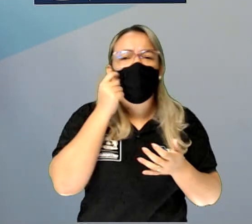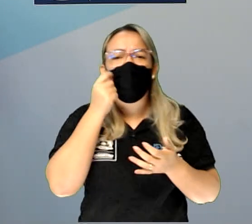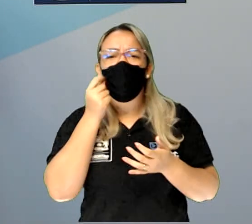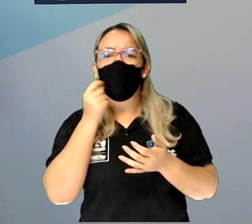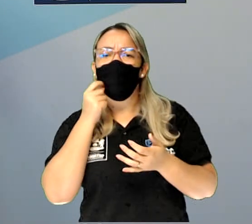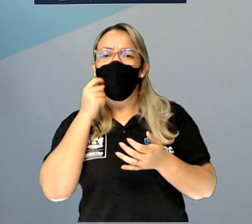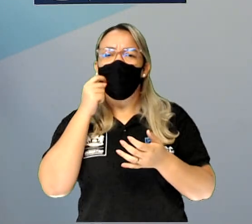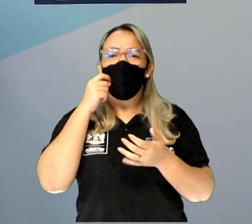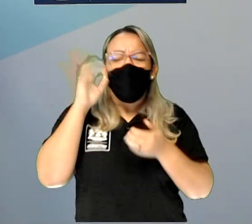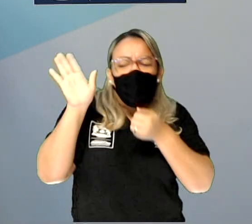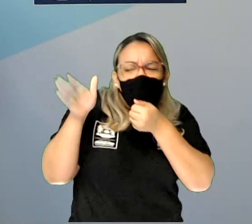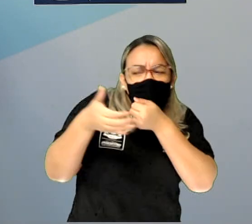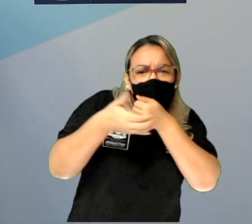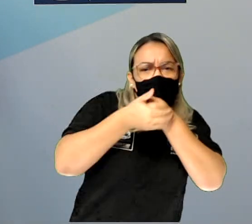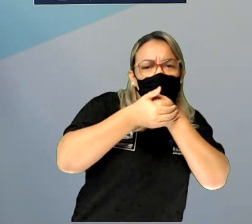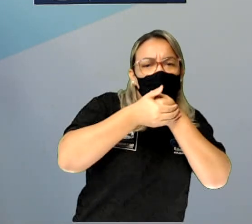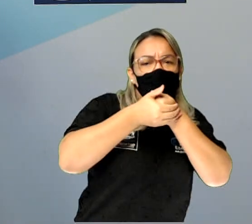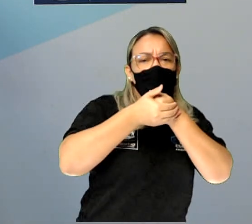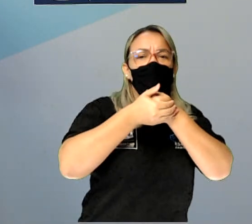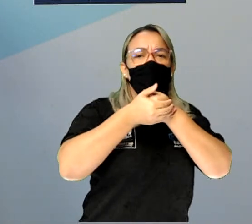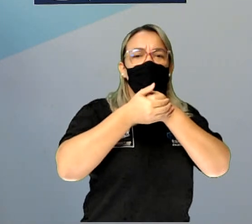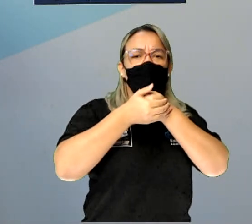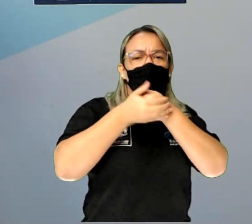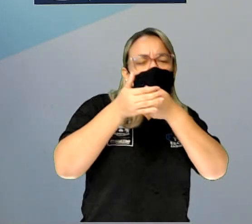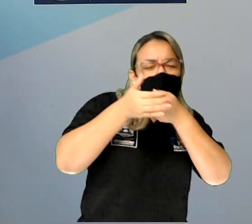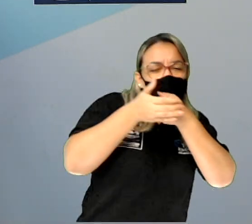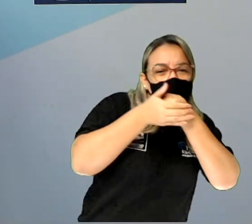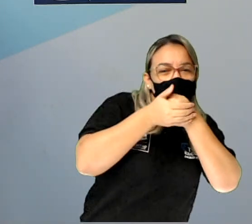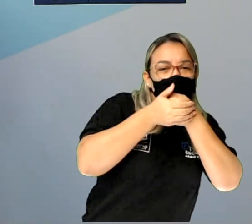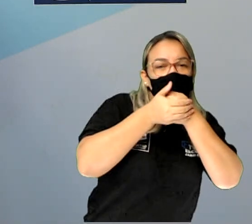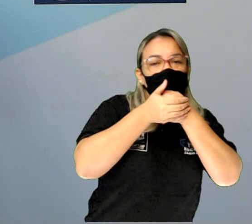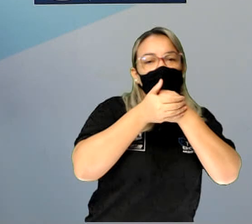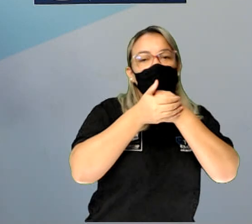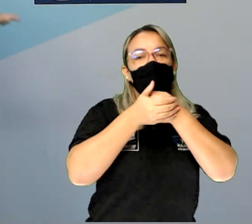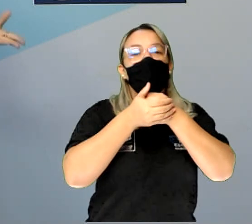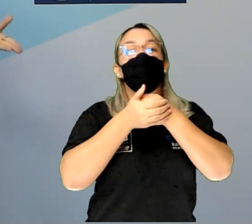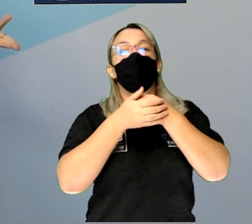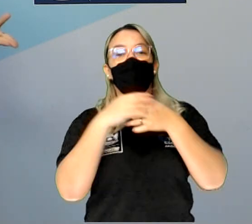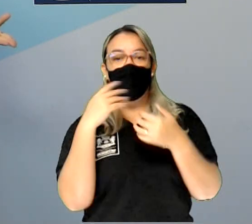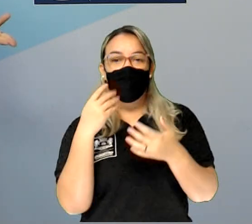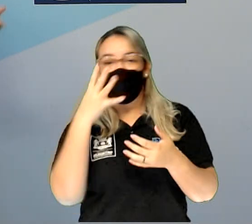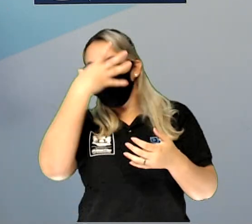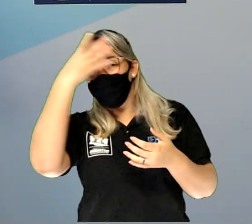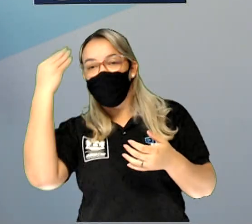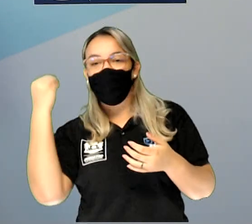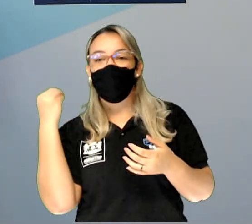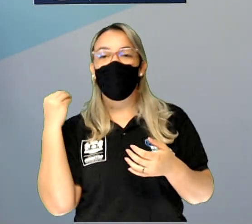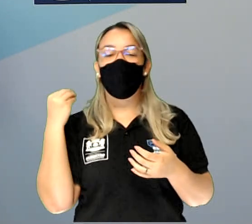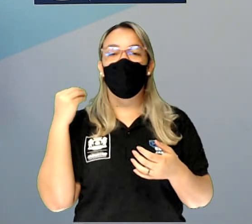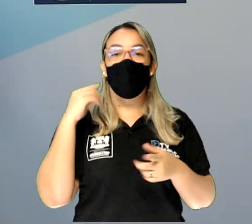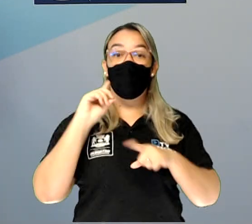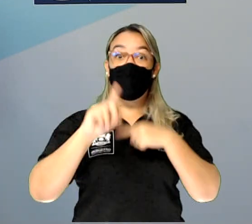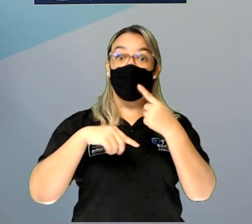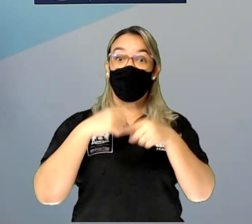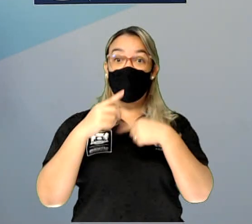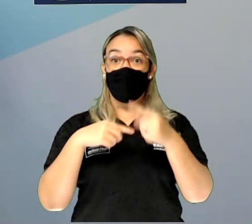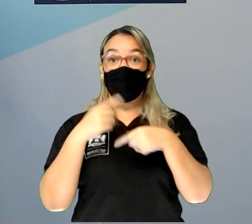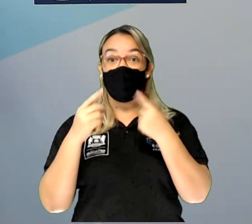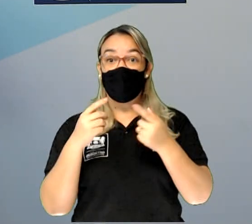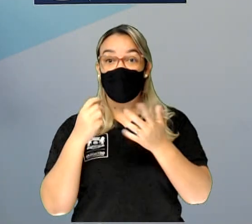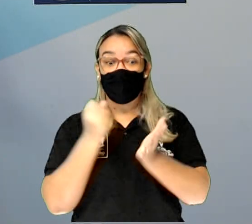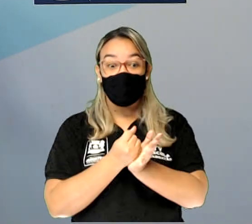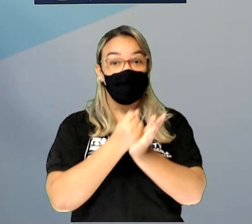Às vezes eles pegam aquela sementinha, eles escondem e acabam esquecendo. E de uma certa forma ele fez um